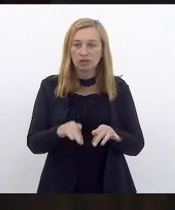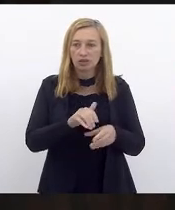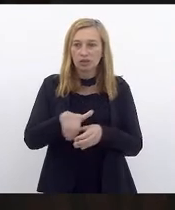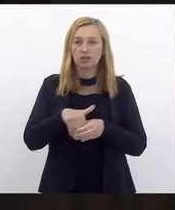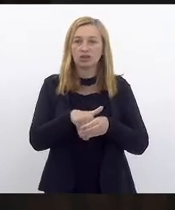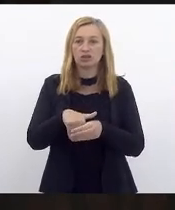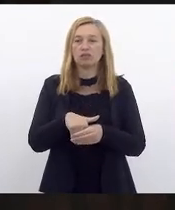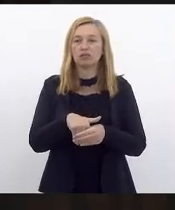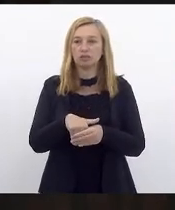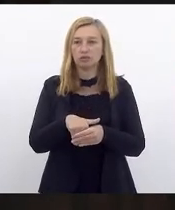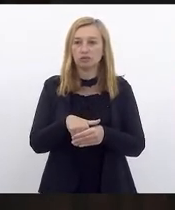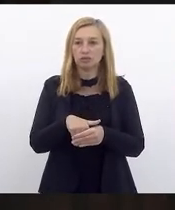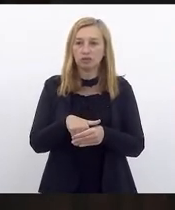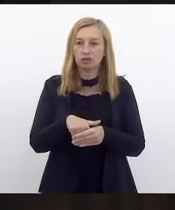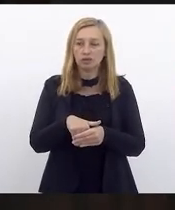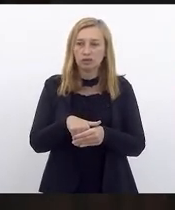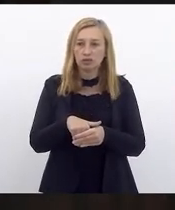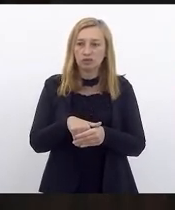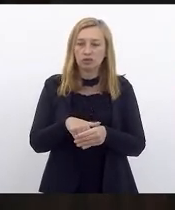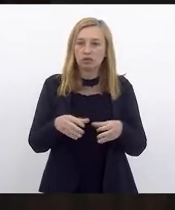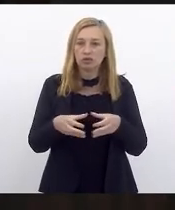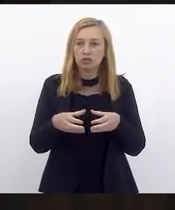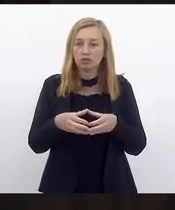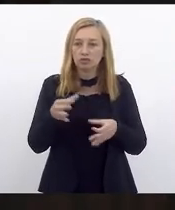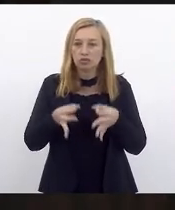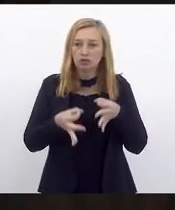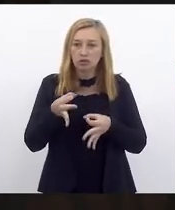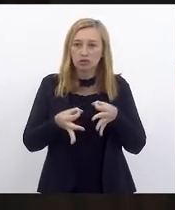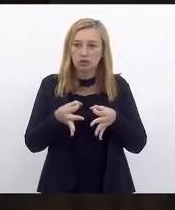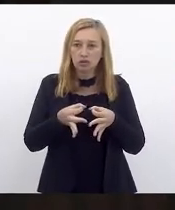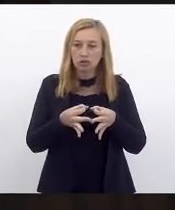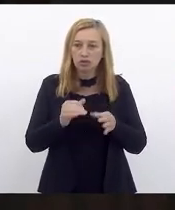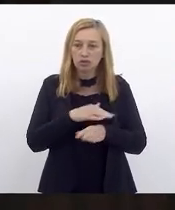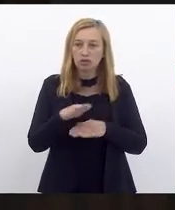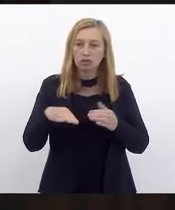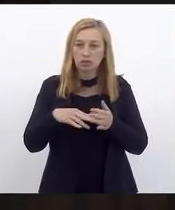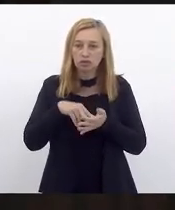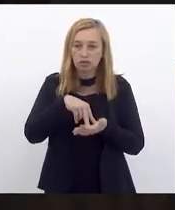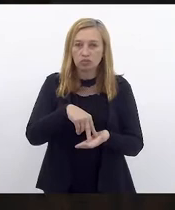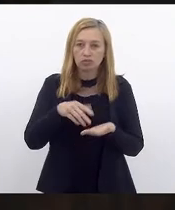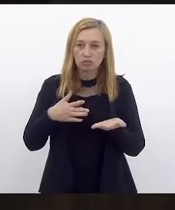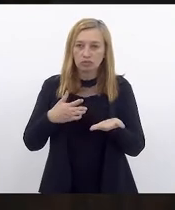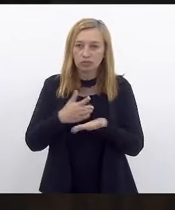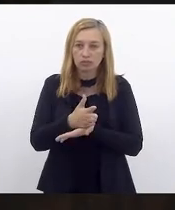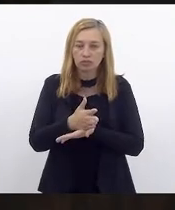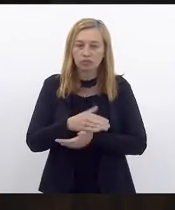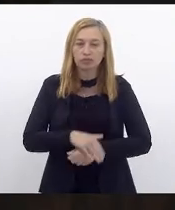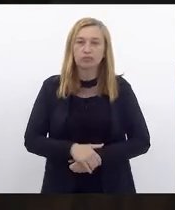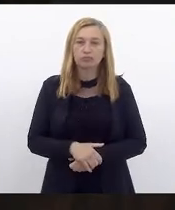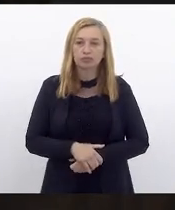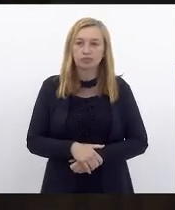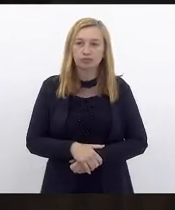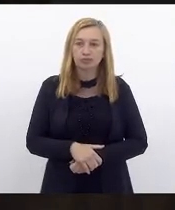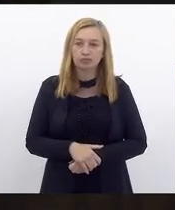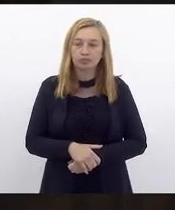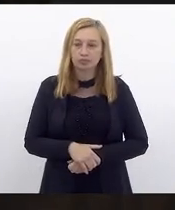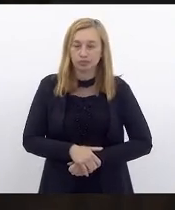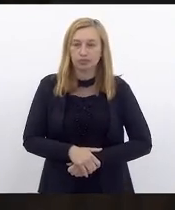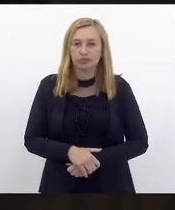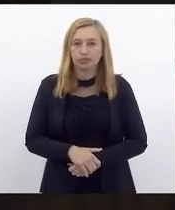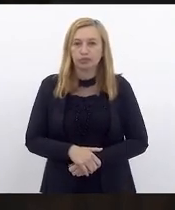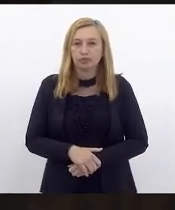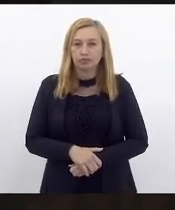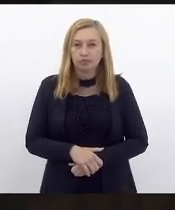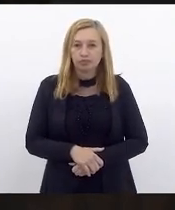Em votação, parecer da Comissão de Justiça. Senhores que aprovam a Penha Neves, como estão. Aprovado. Vai a redação